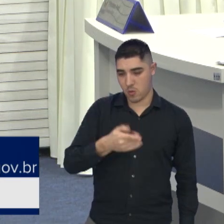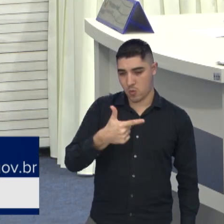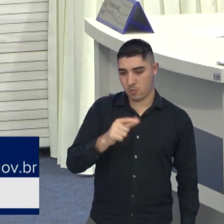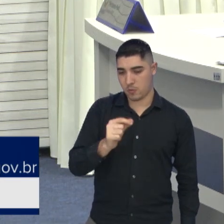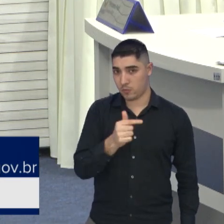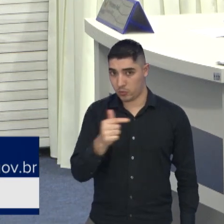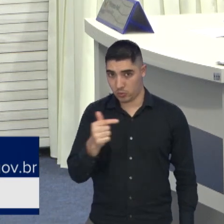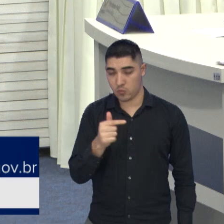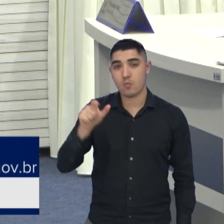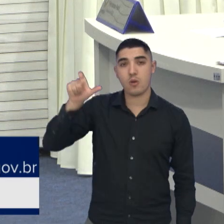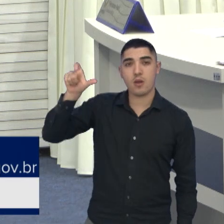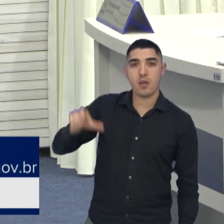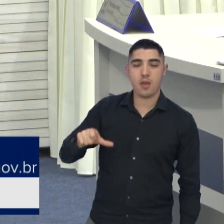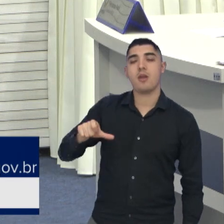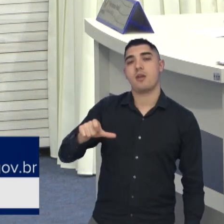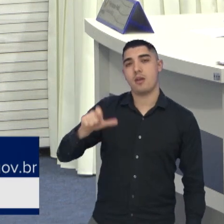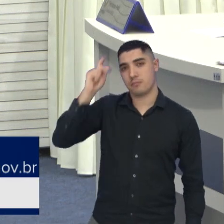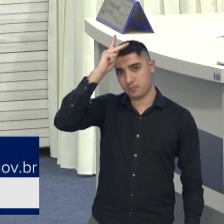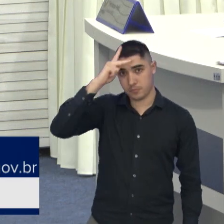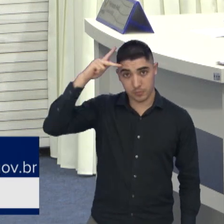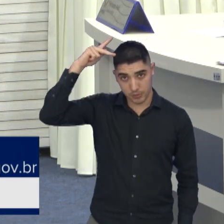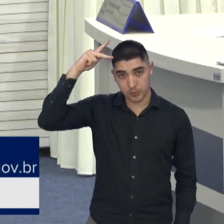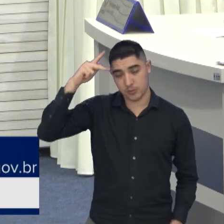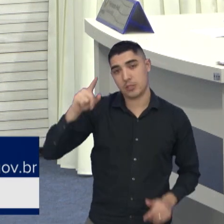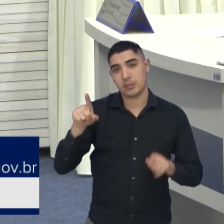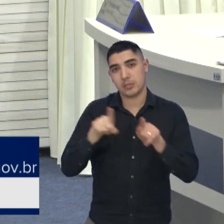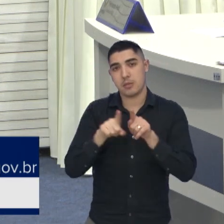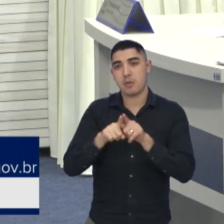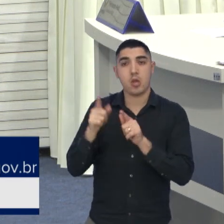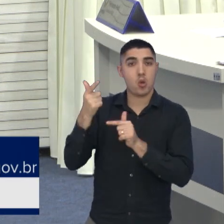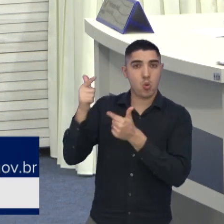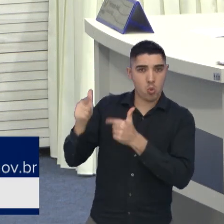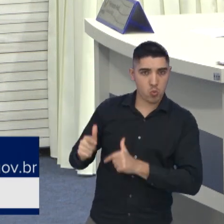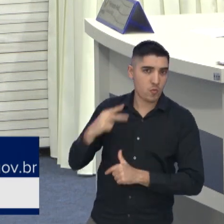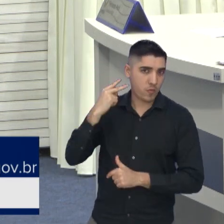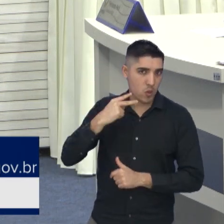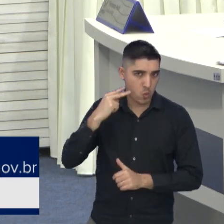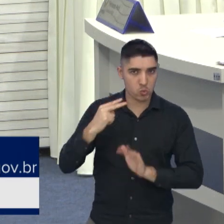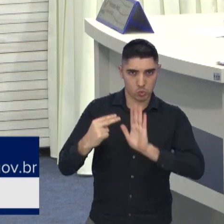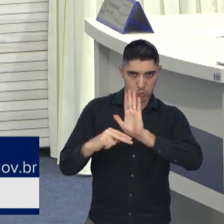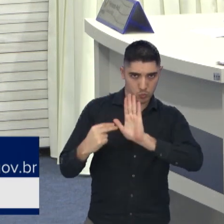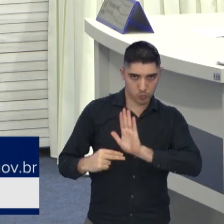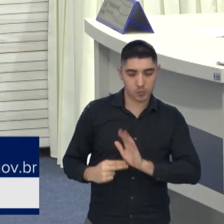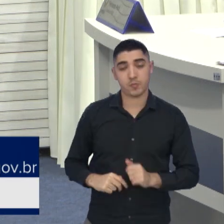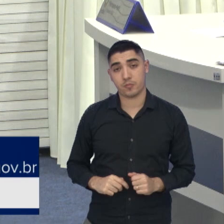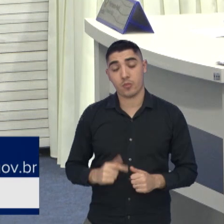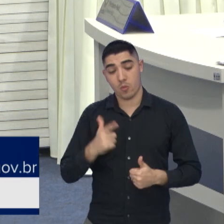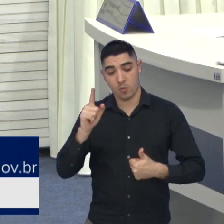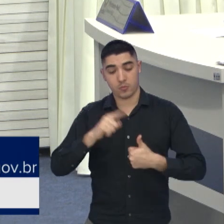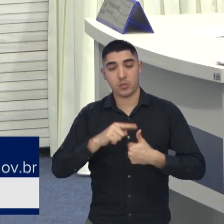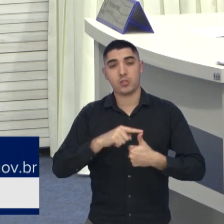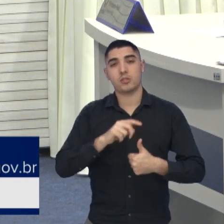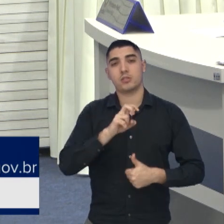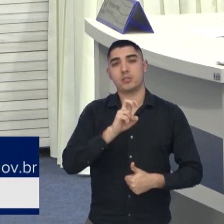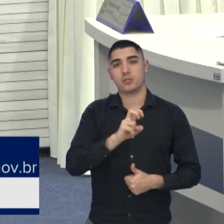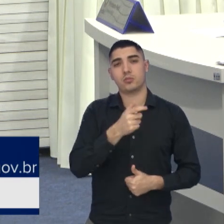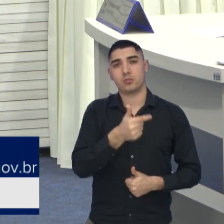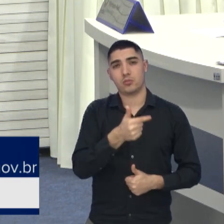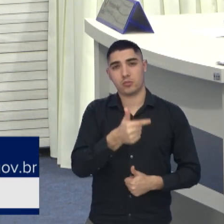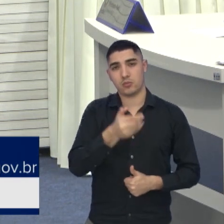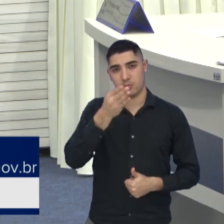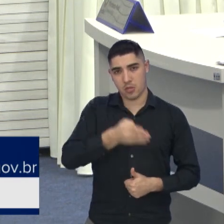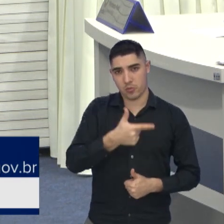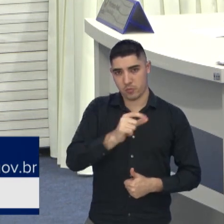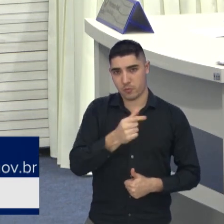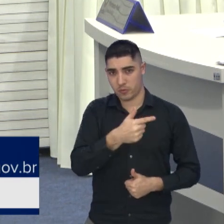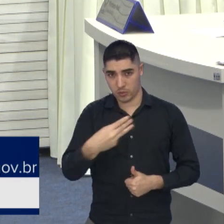11430/2022, vereador Fernando Petit e demais coautores. Processo 522/2023, vereador